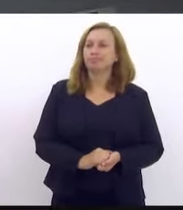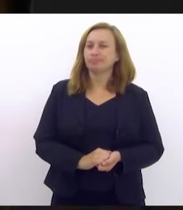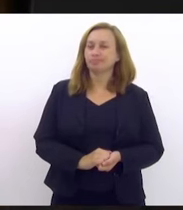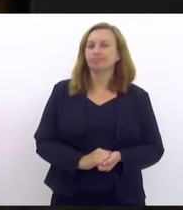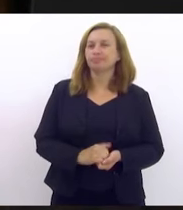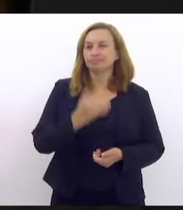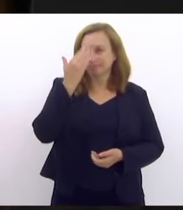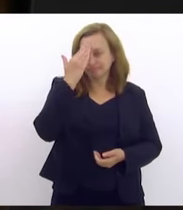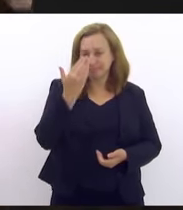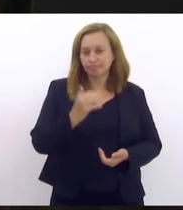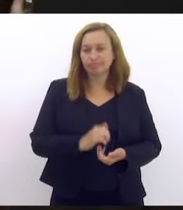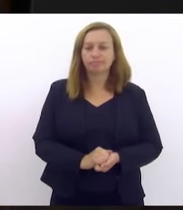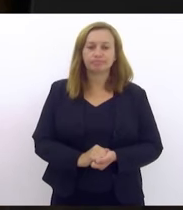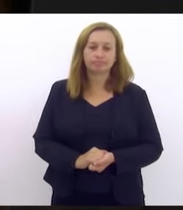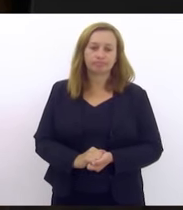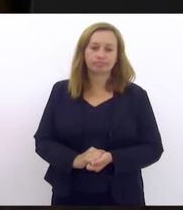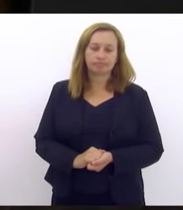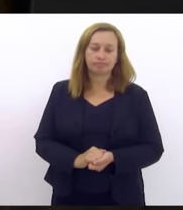Obrigado.